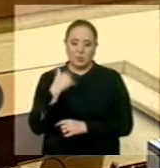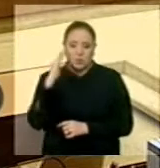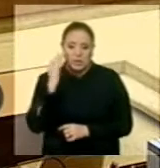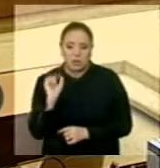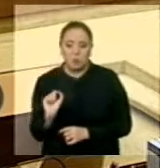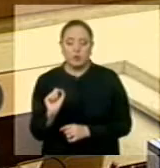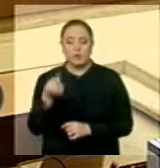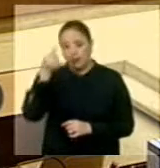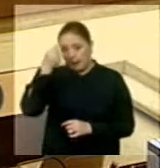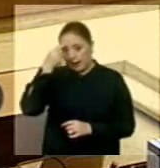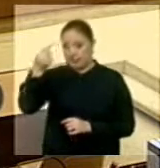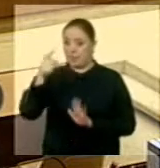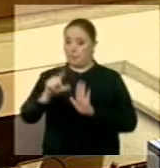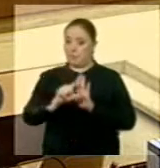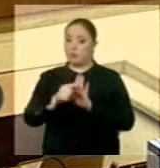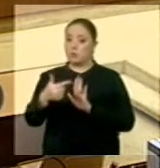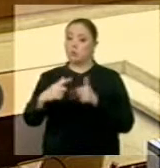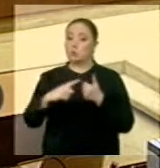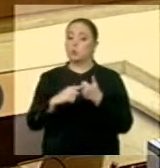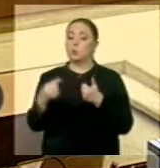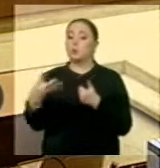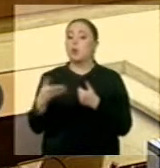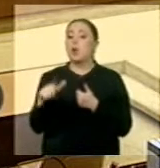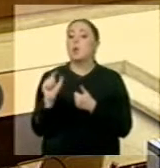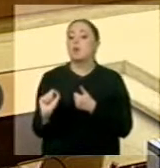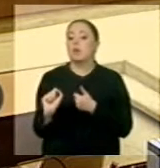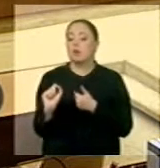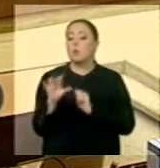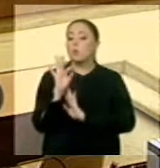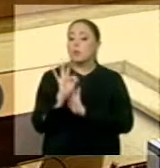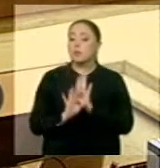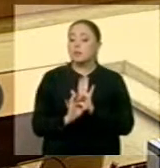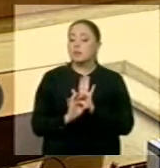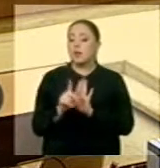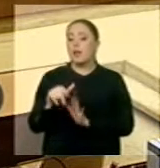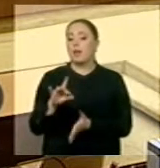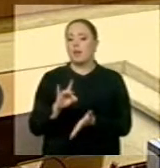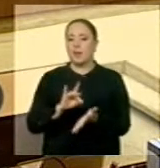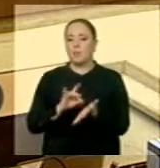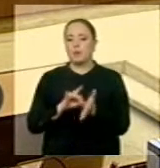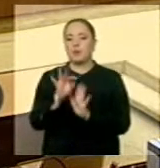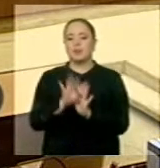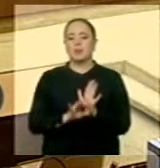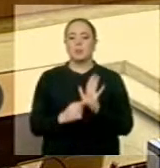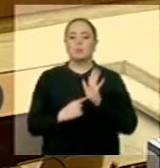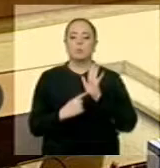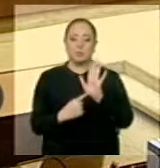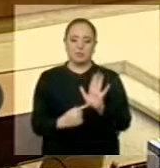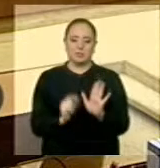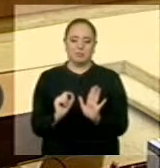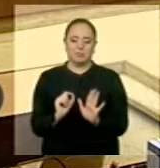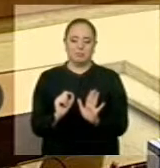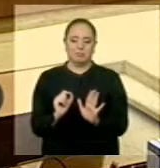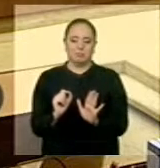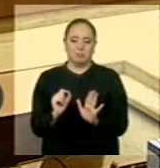ideia do parágrafo 2º do artigo 4º foi realmente ir ao